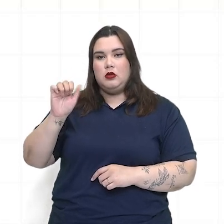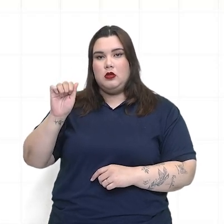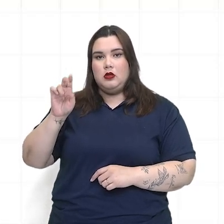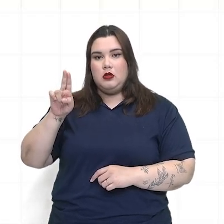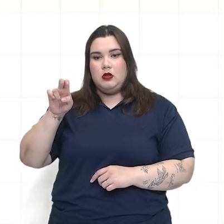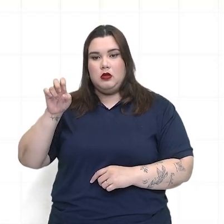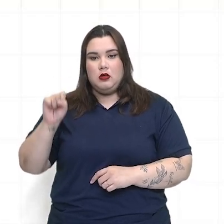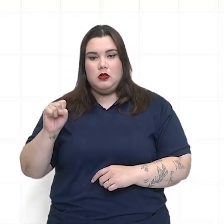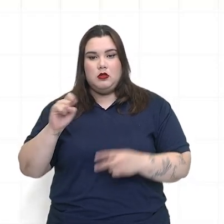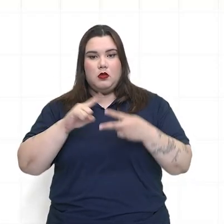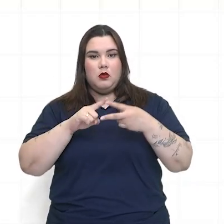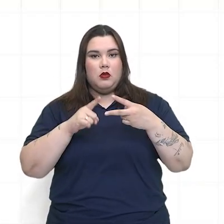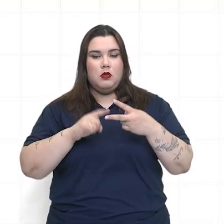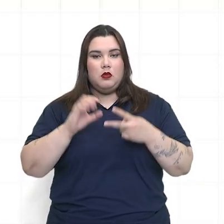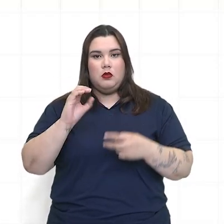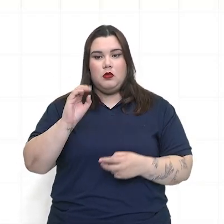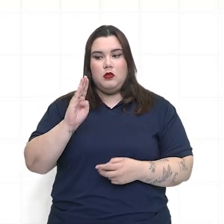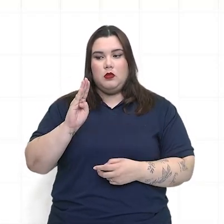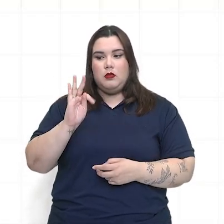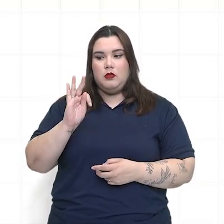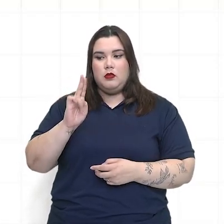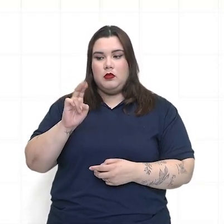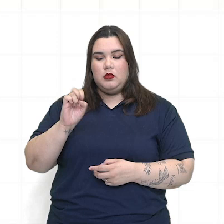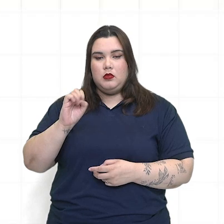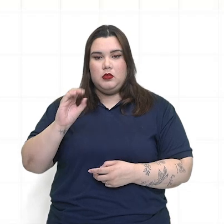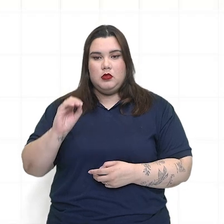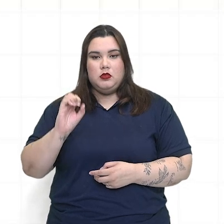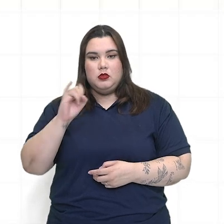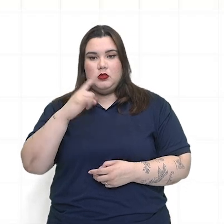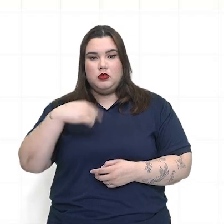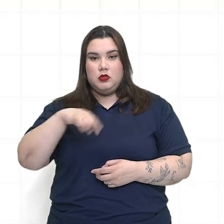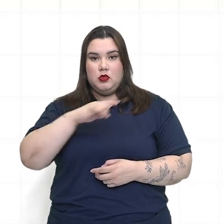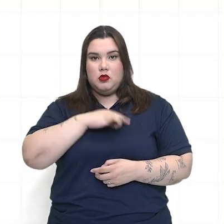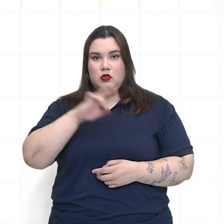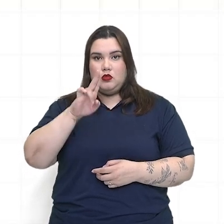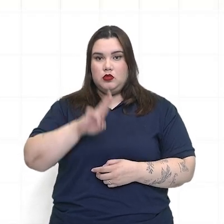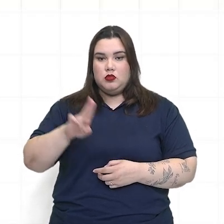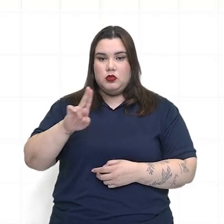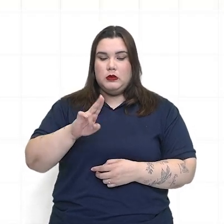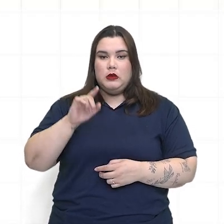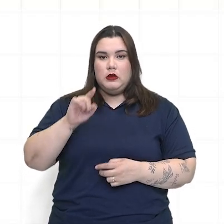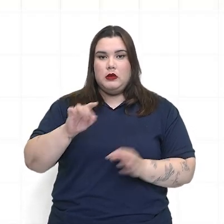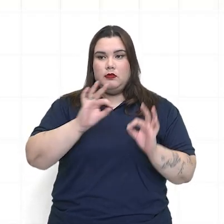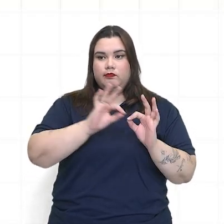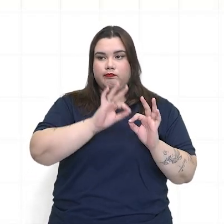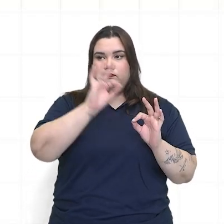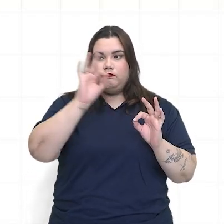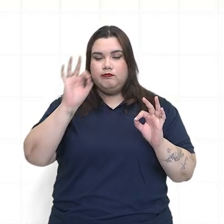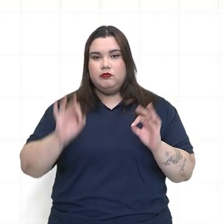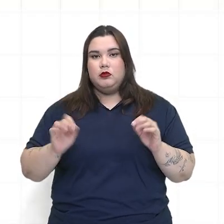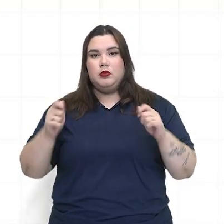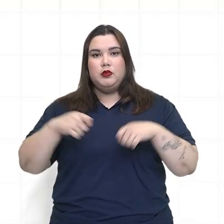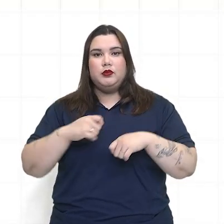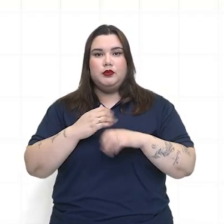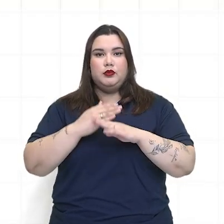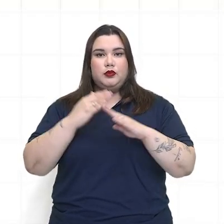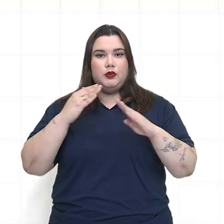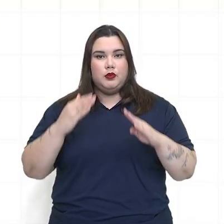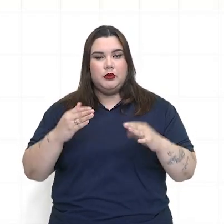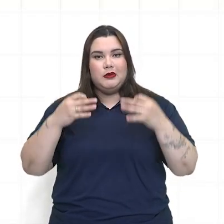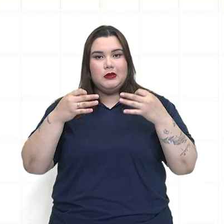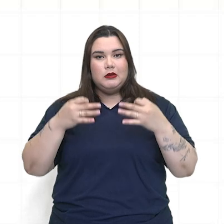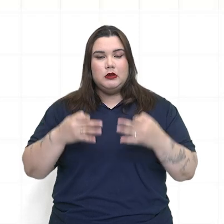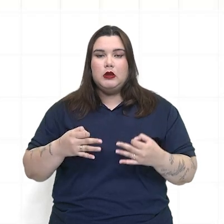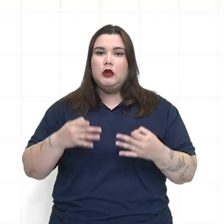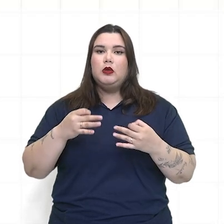um ângulo obtuso. Então, se a gente posicionar ali o transferidor, a gente consegue obter exatamente